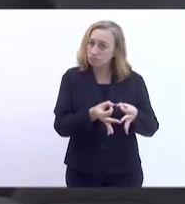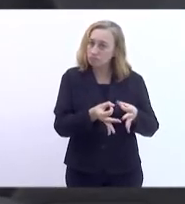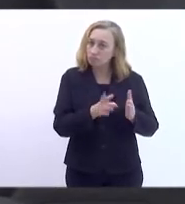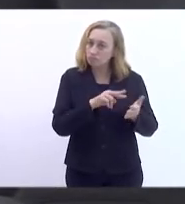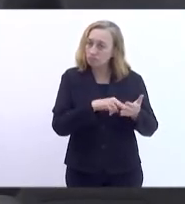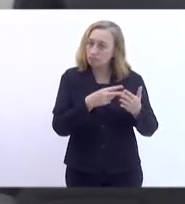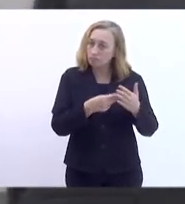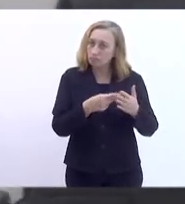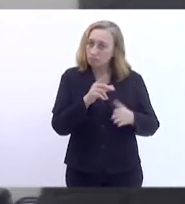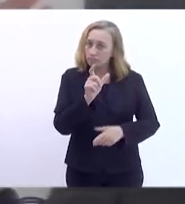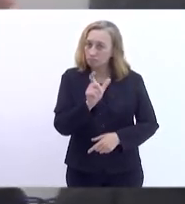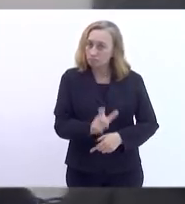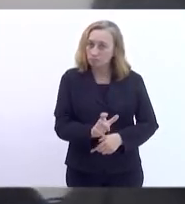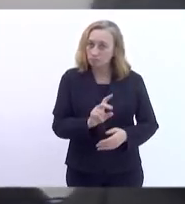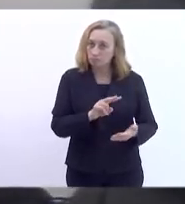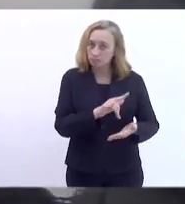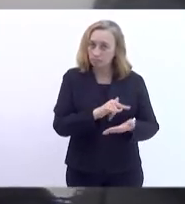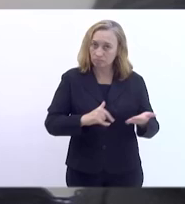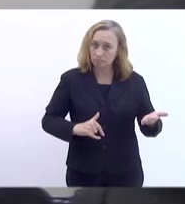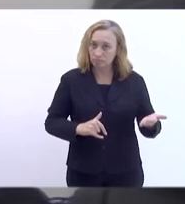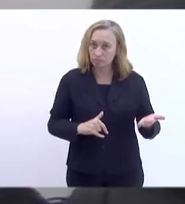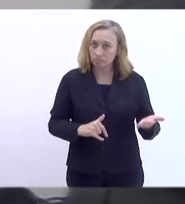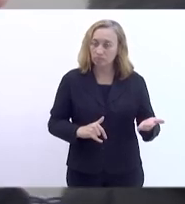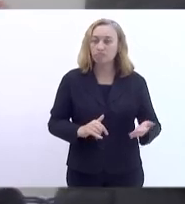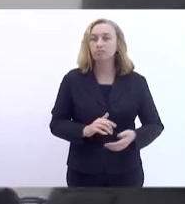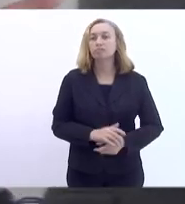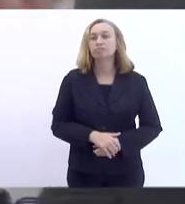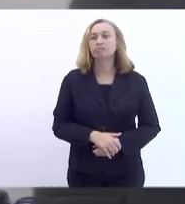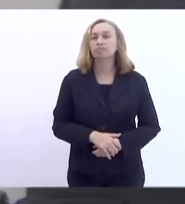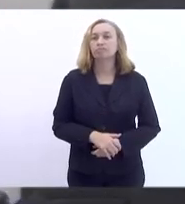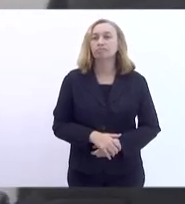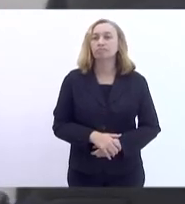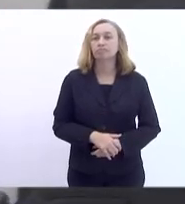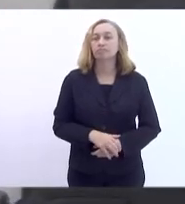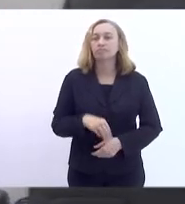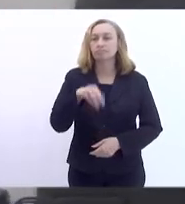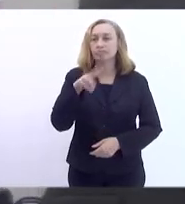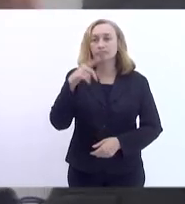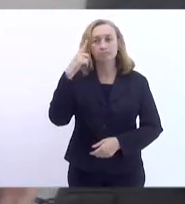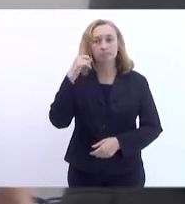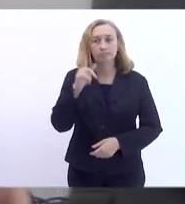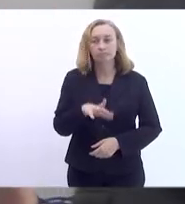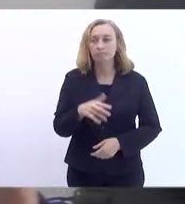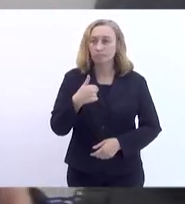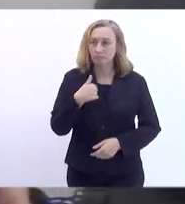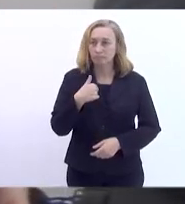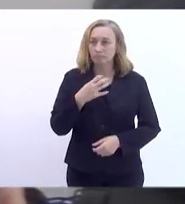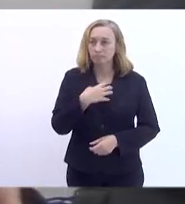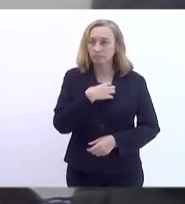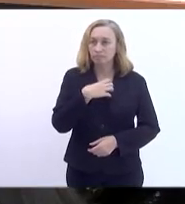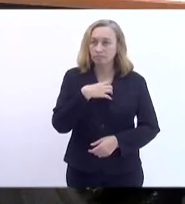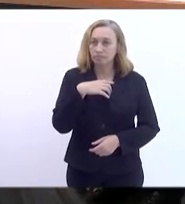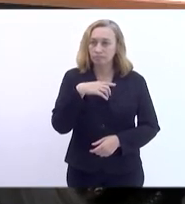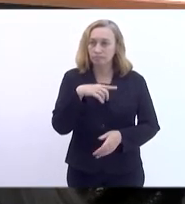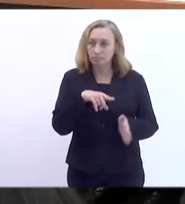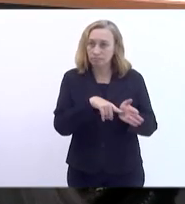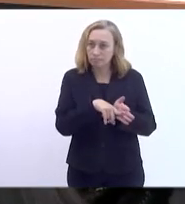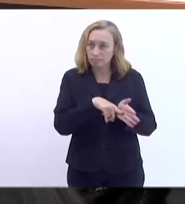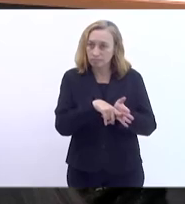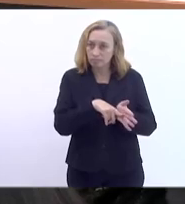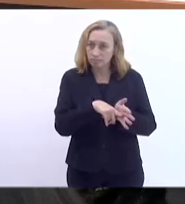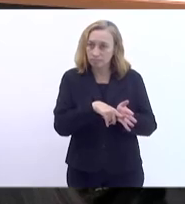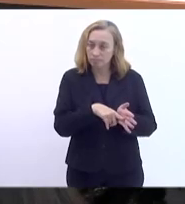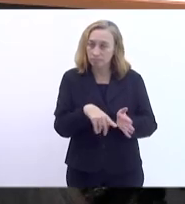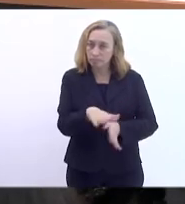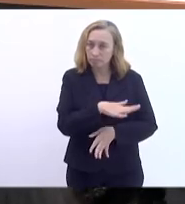Interpretação da cláusula E aí é data venia quem pensa diferente eu me sinto eu mesmo perito nessa área né é